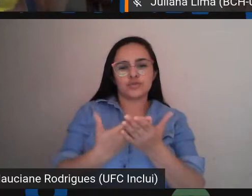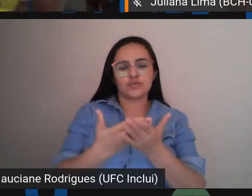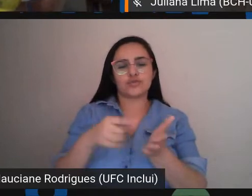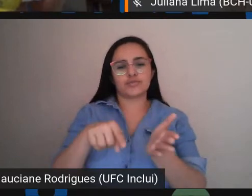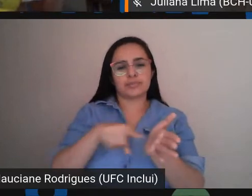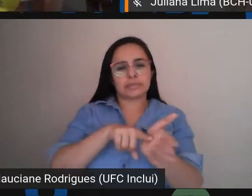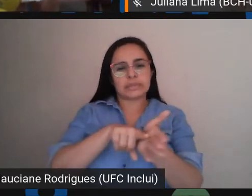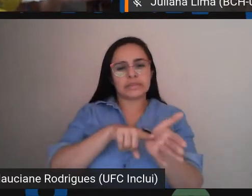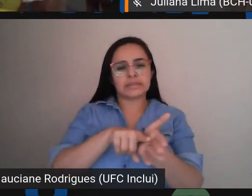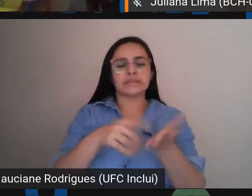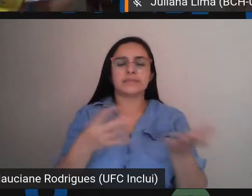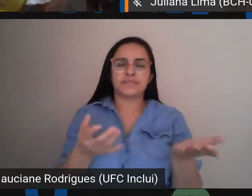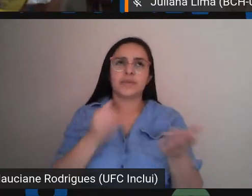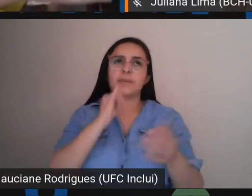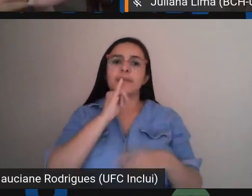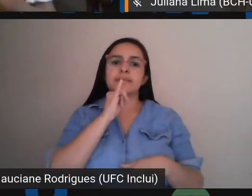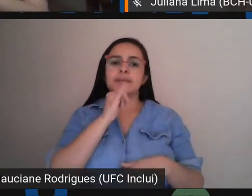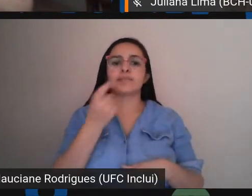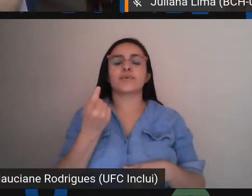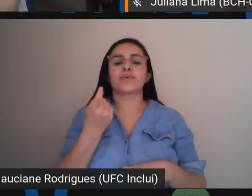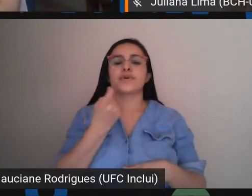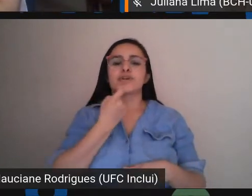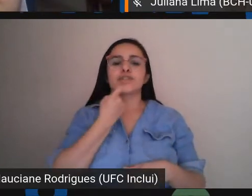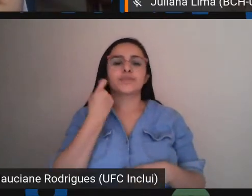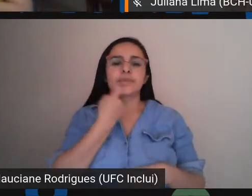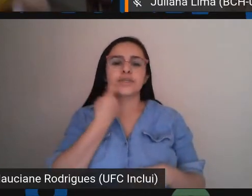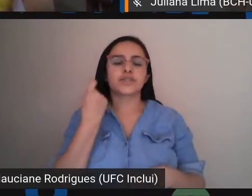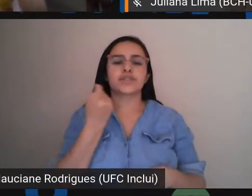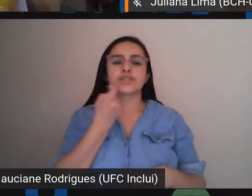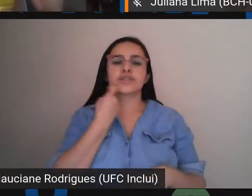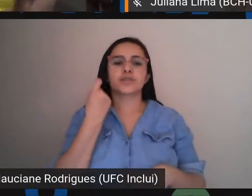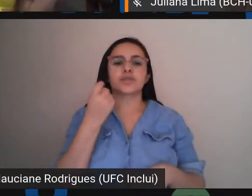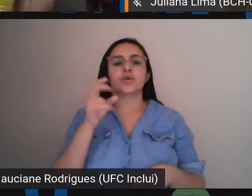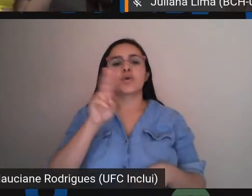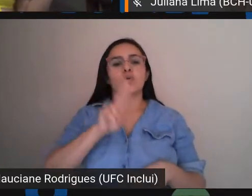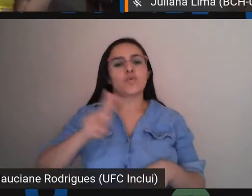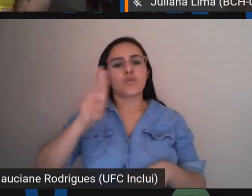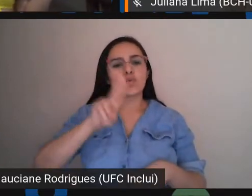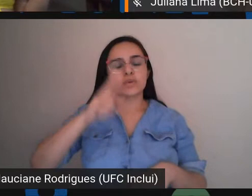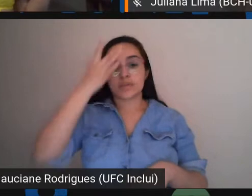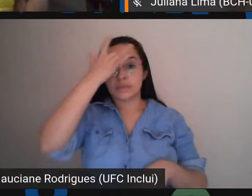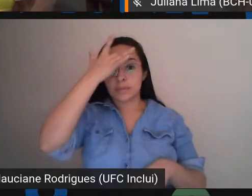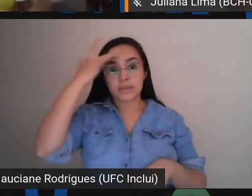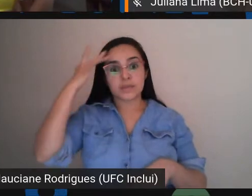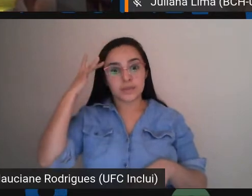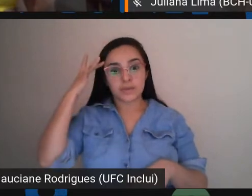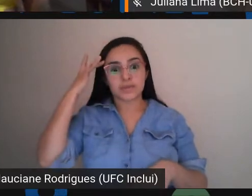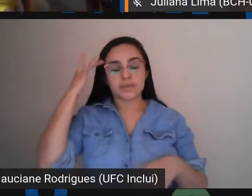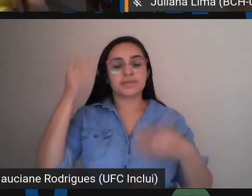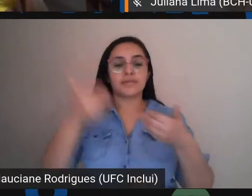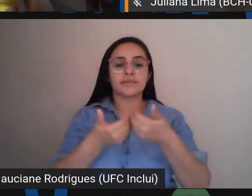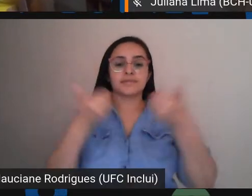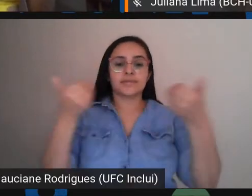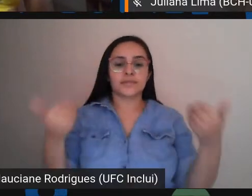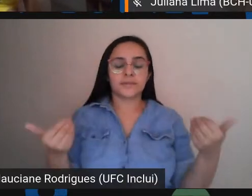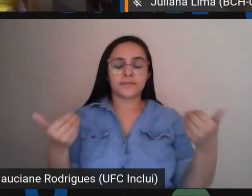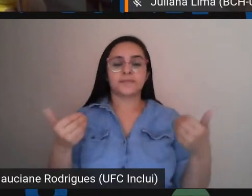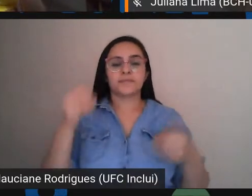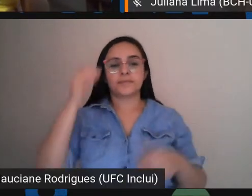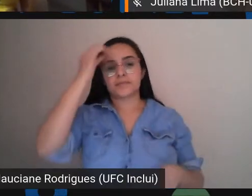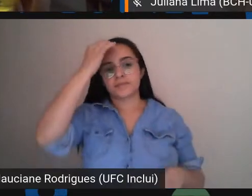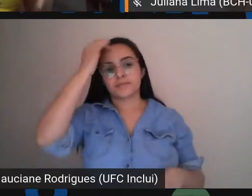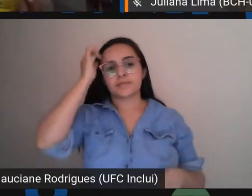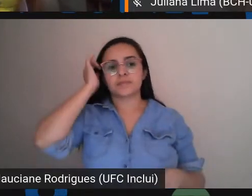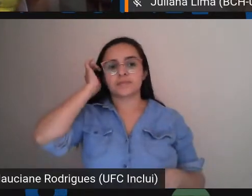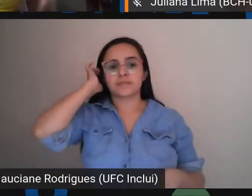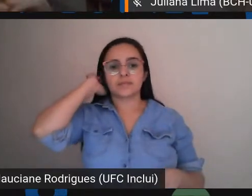da dieta com peixe e o exemplo da frequência que as pessoas comem. São duas revisões separadas, né? Ah, e aí, ali, eu só vou